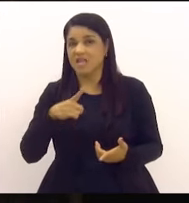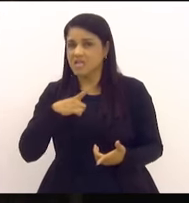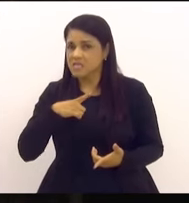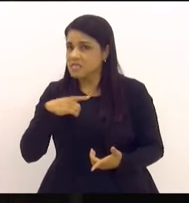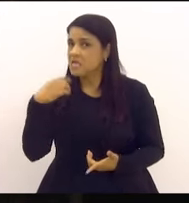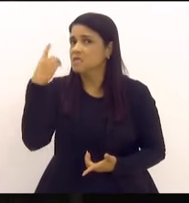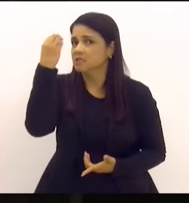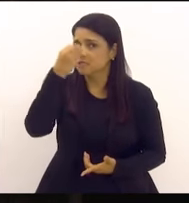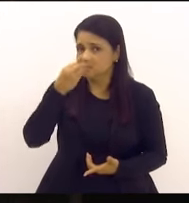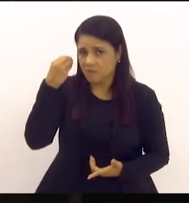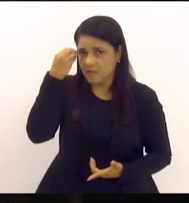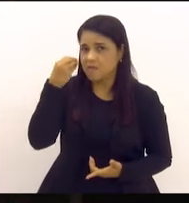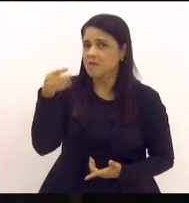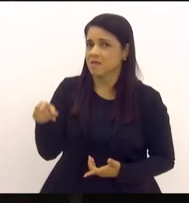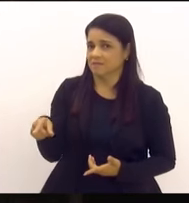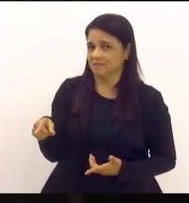bagagem